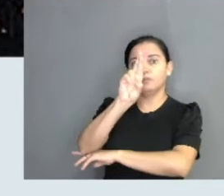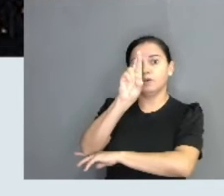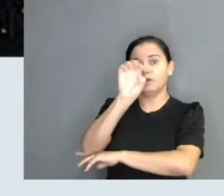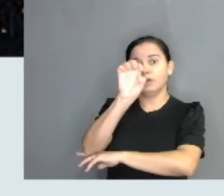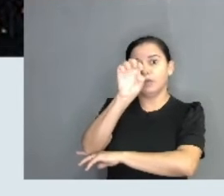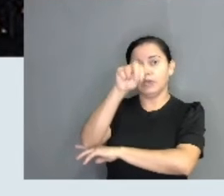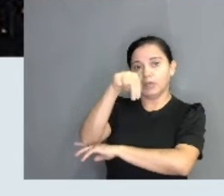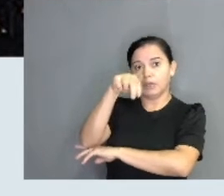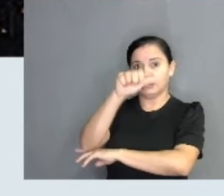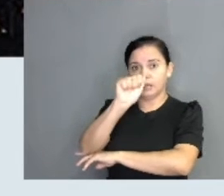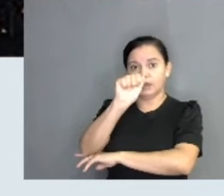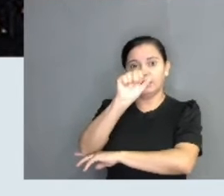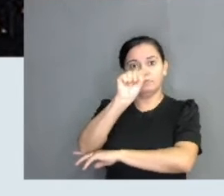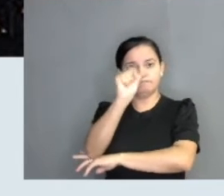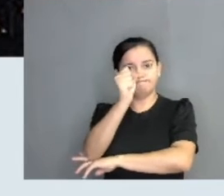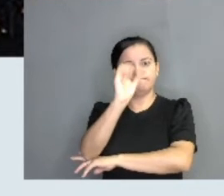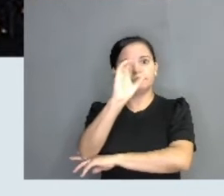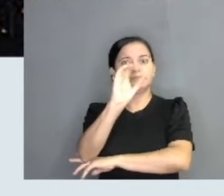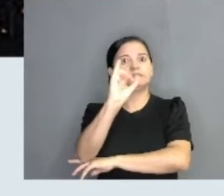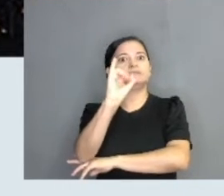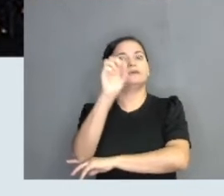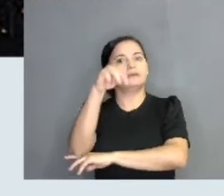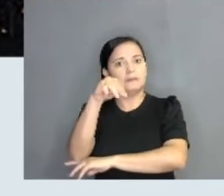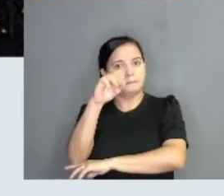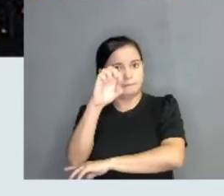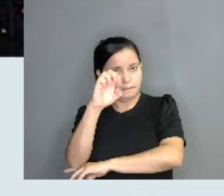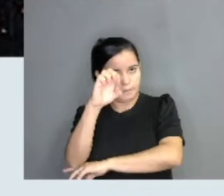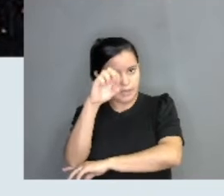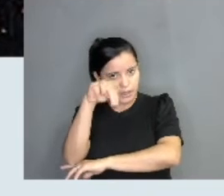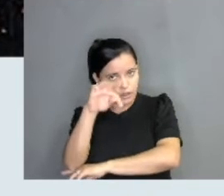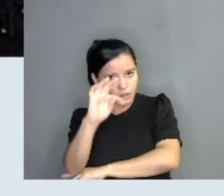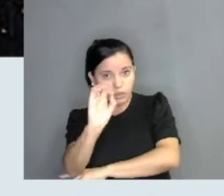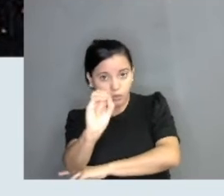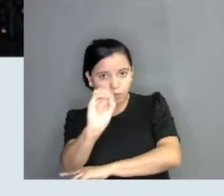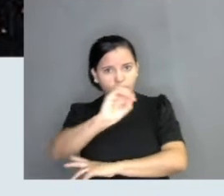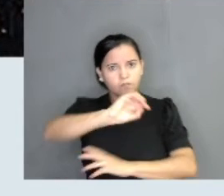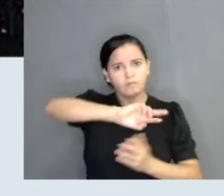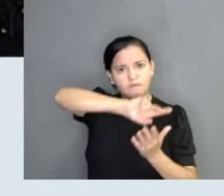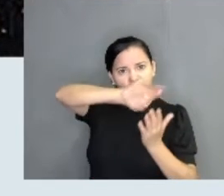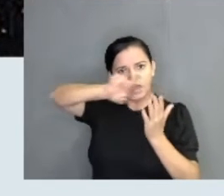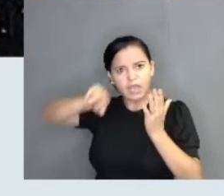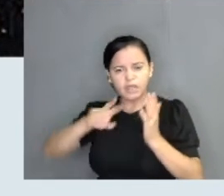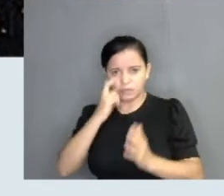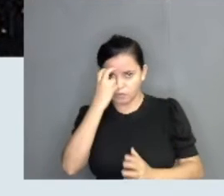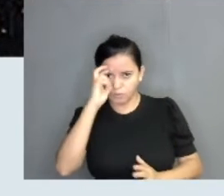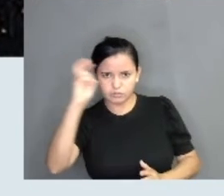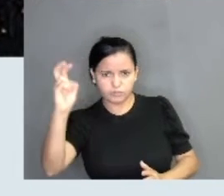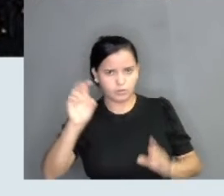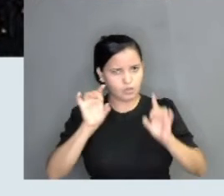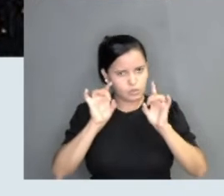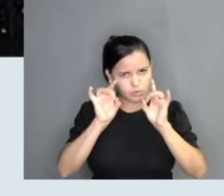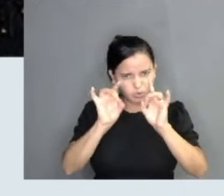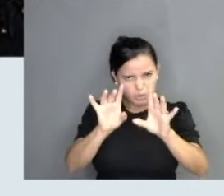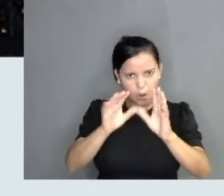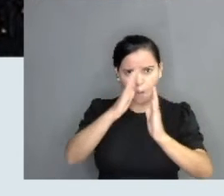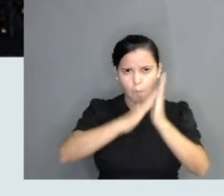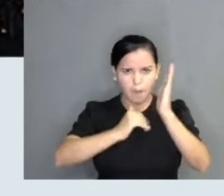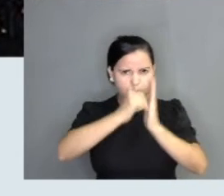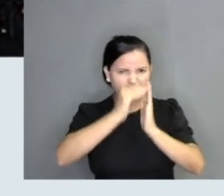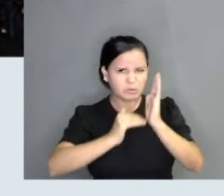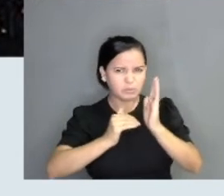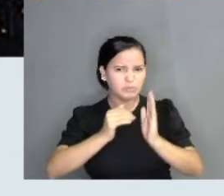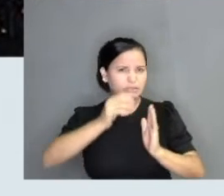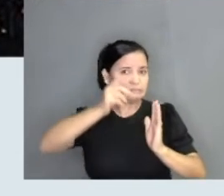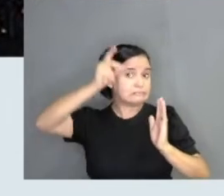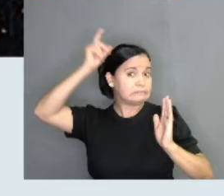de culturas. Né? Como eu falei logo no início da aula, não só uma pintura antiga, né,